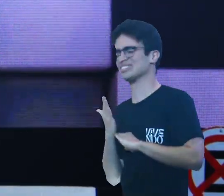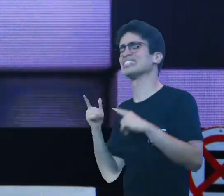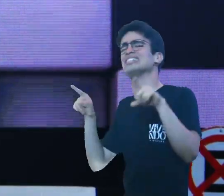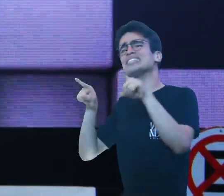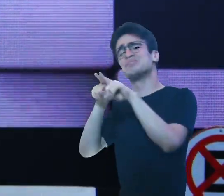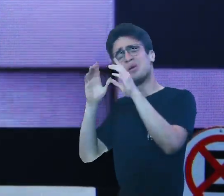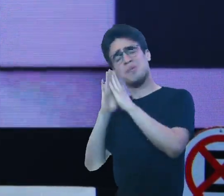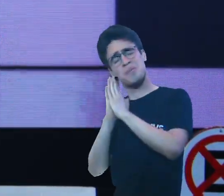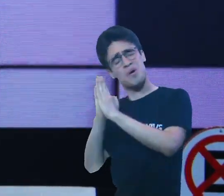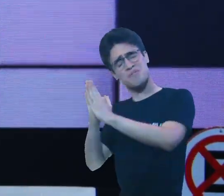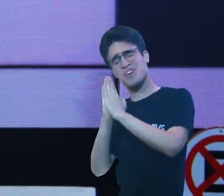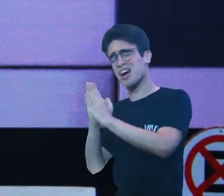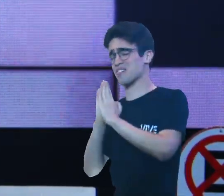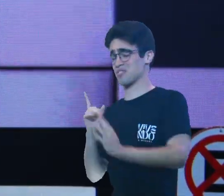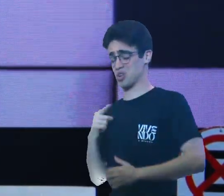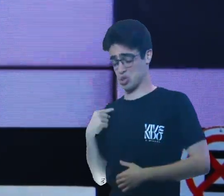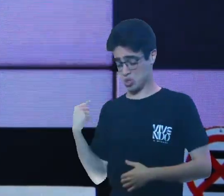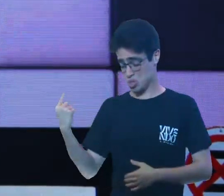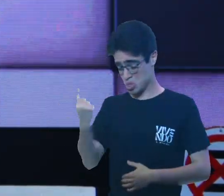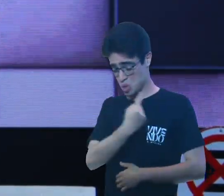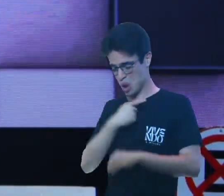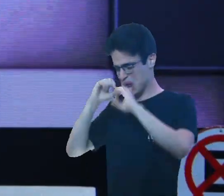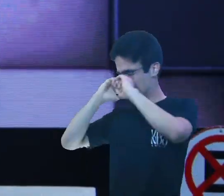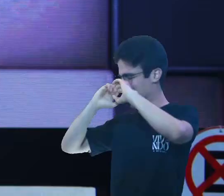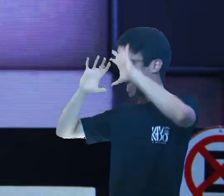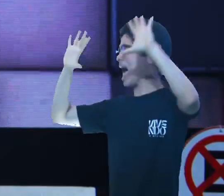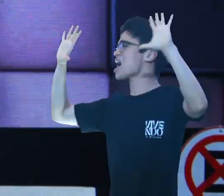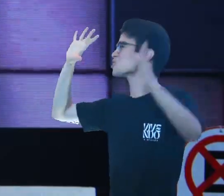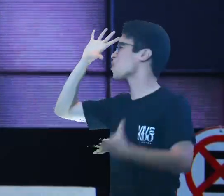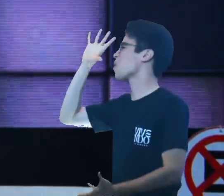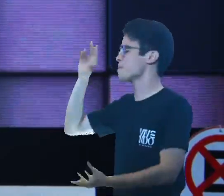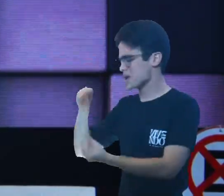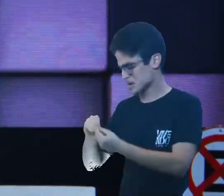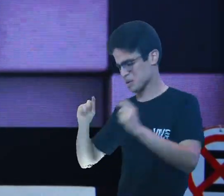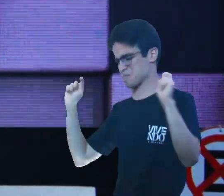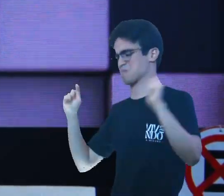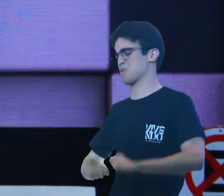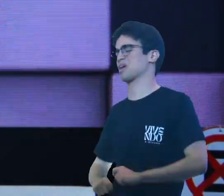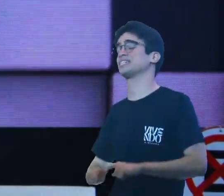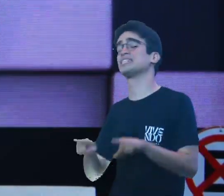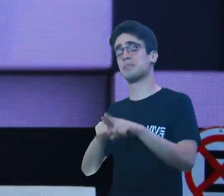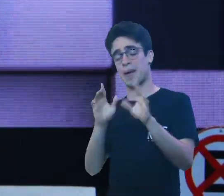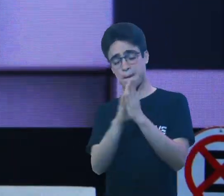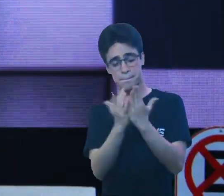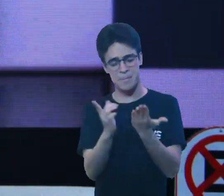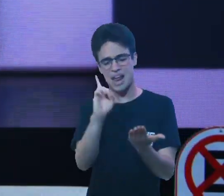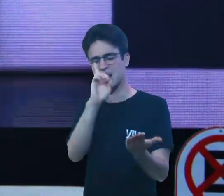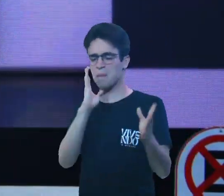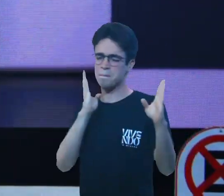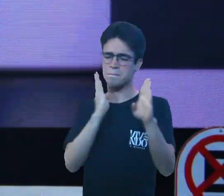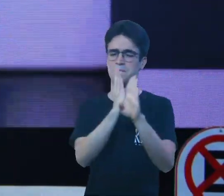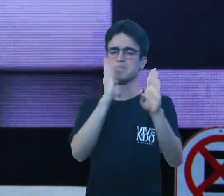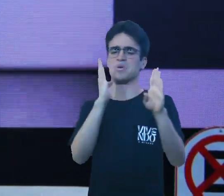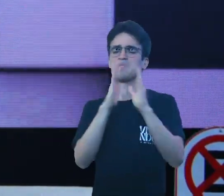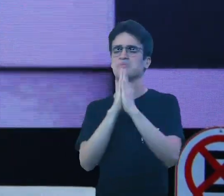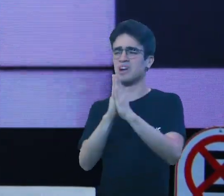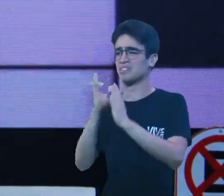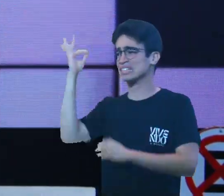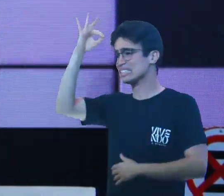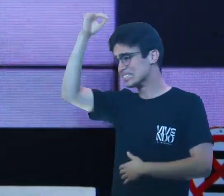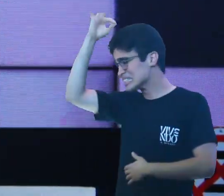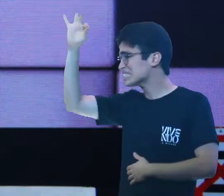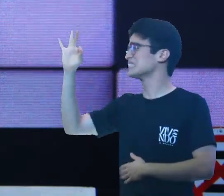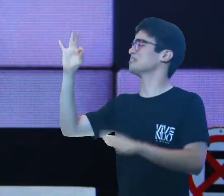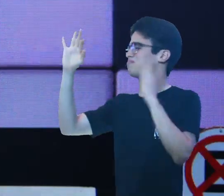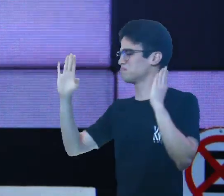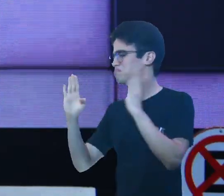que o Senhor aguce o nosso discernimento e faça tudo isso pela palavra de Deus, na pessoa do Espírito Santo,